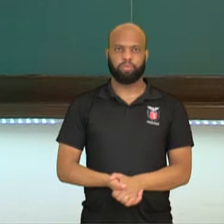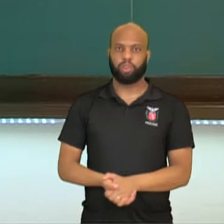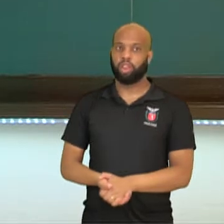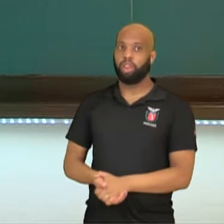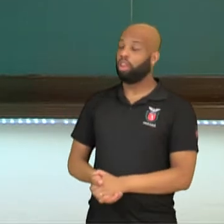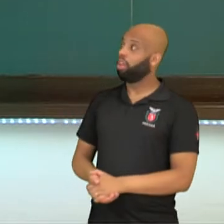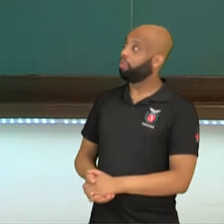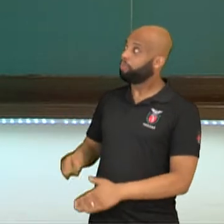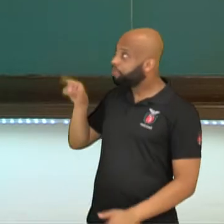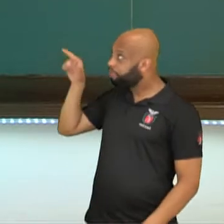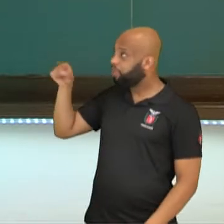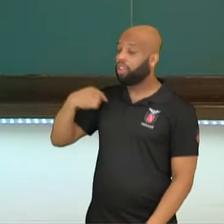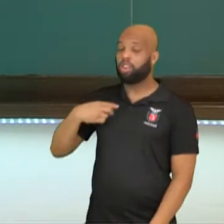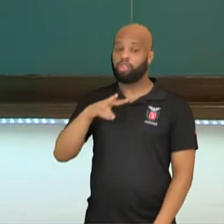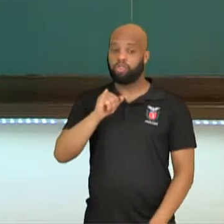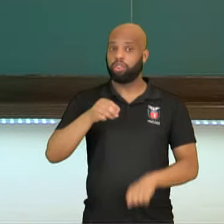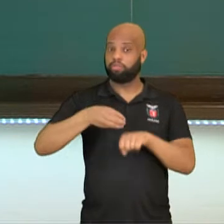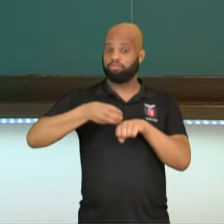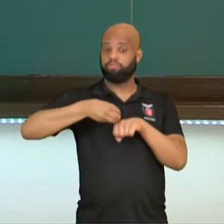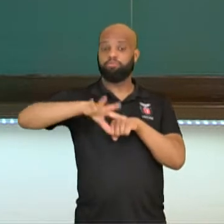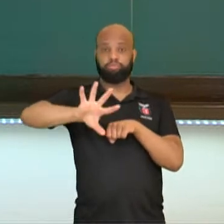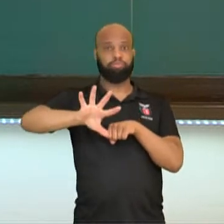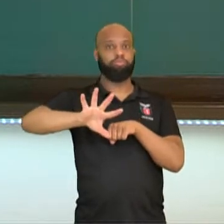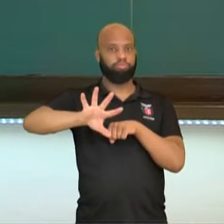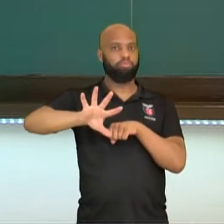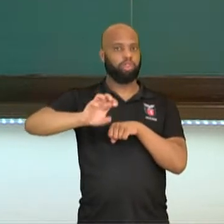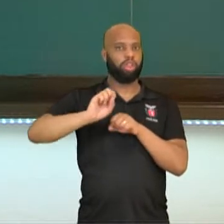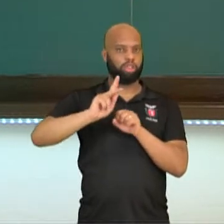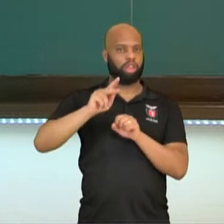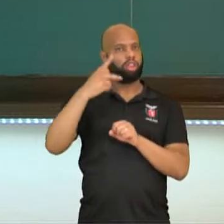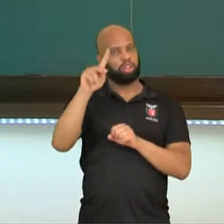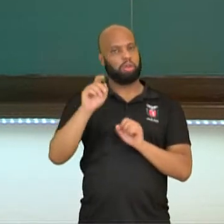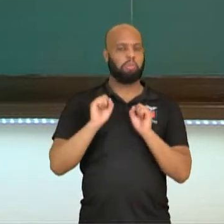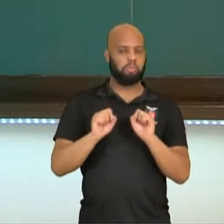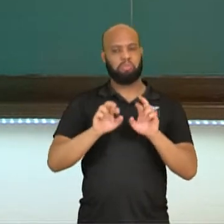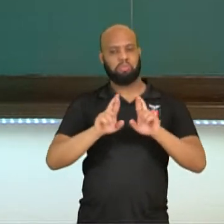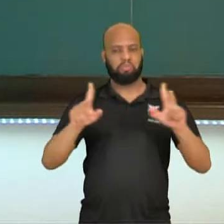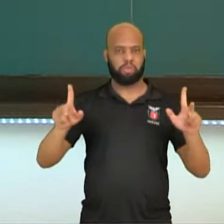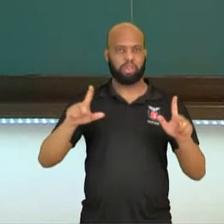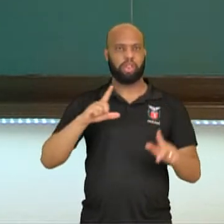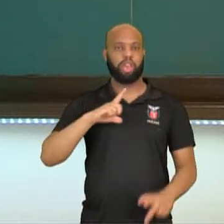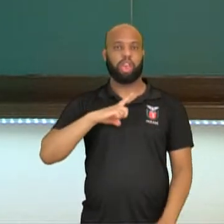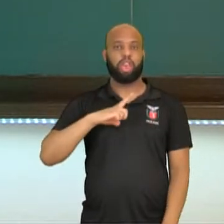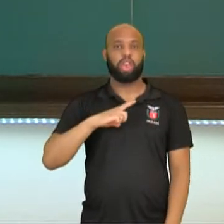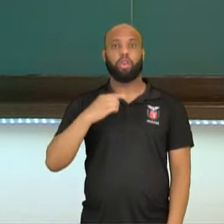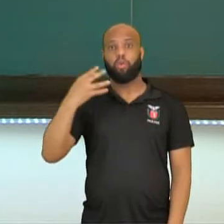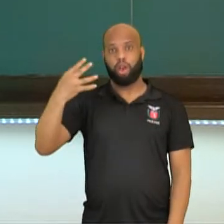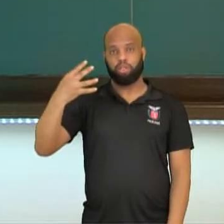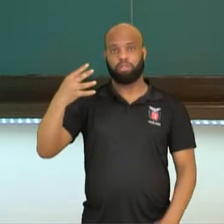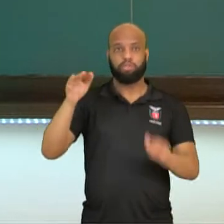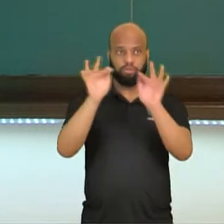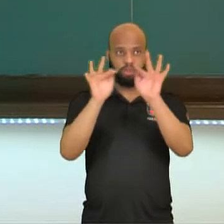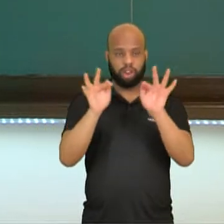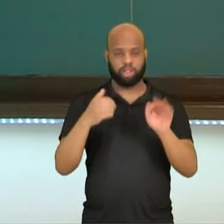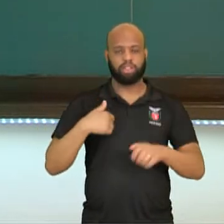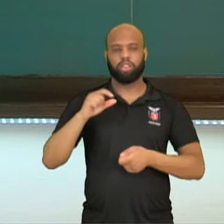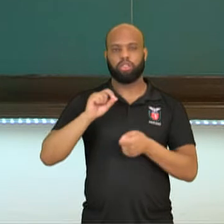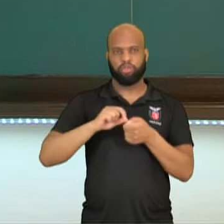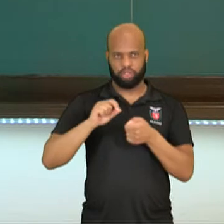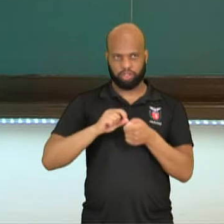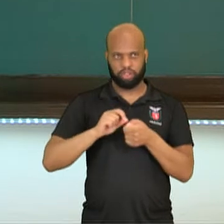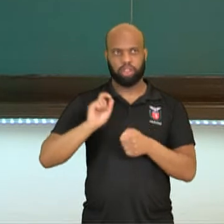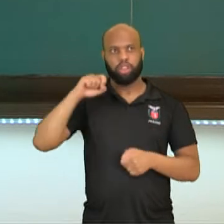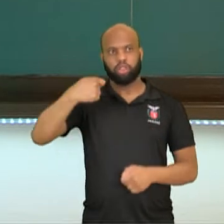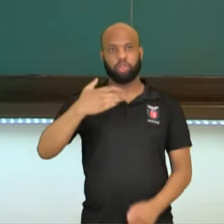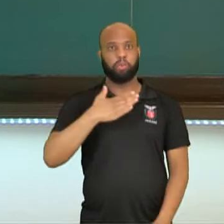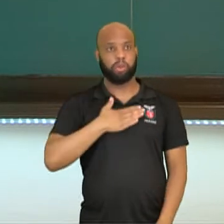Aqui, o professor vai dar apenas uma sugestão, tá? 4 frases que eu construí a respeito